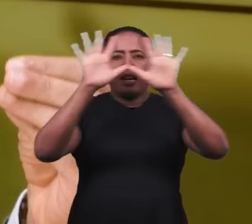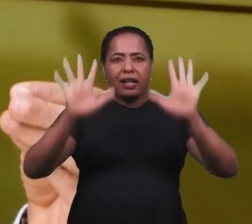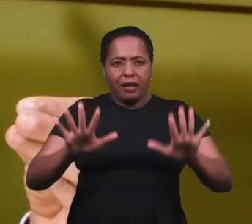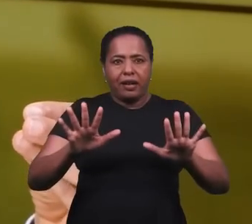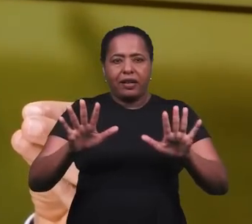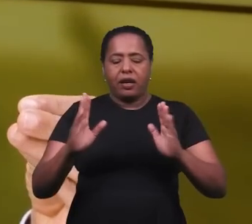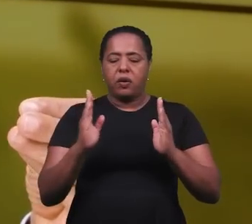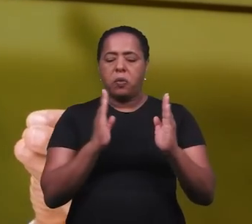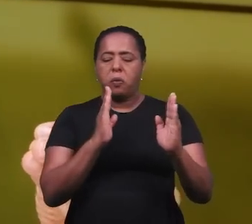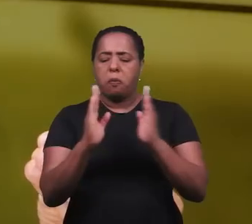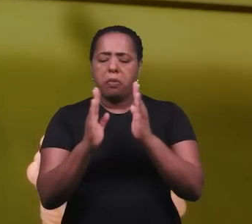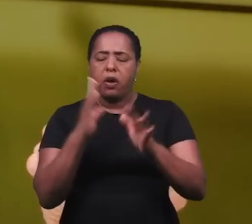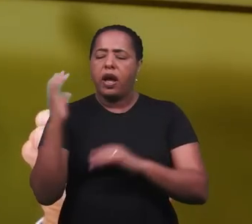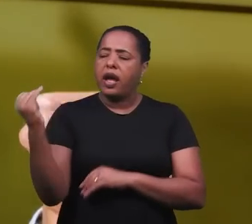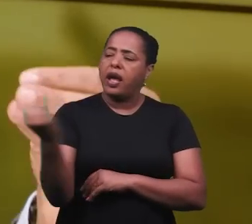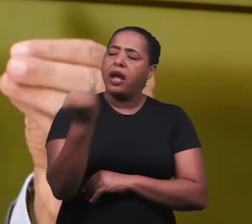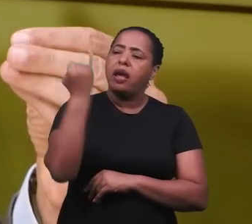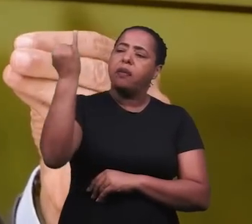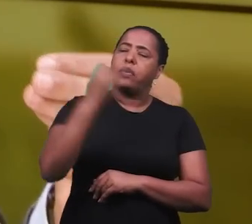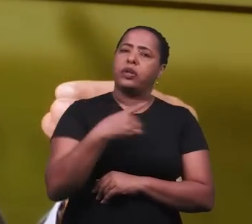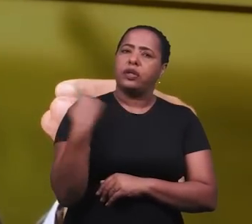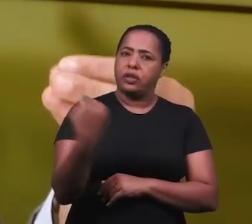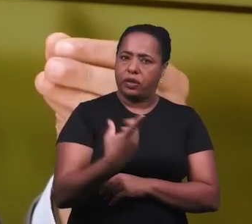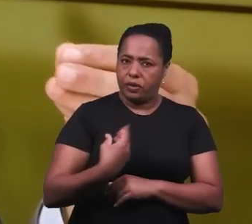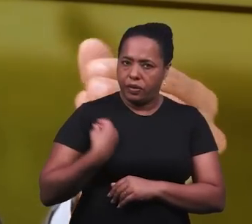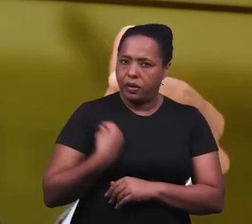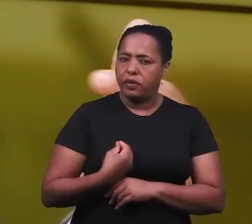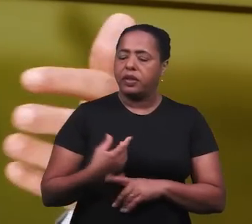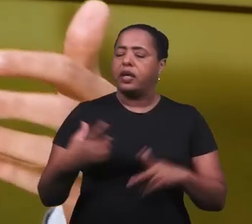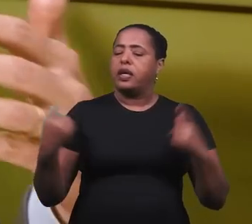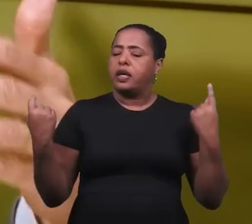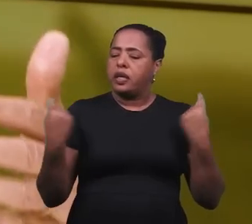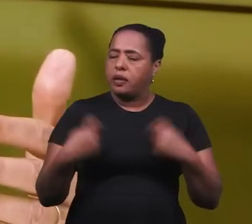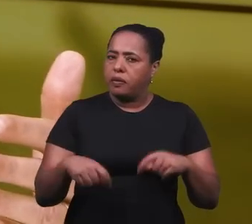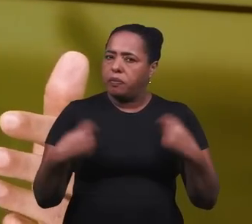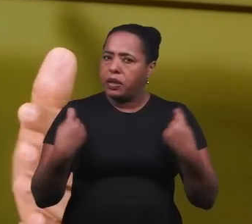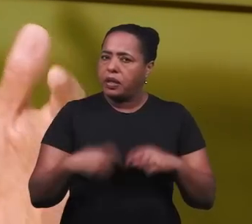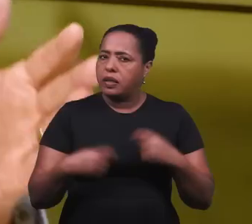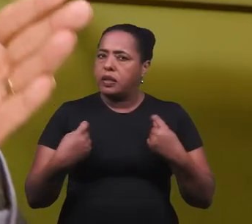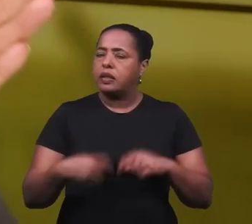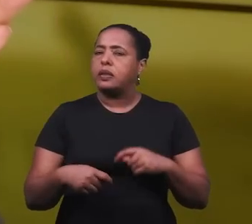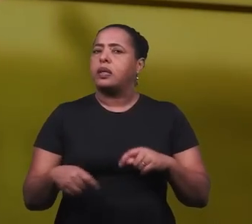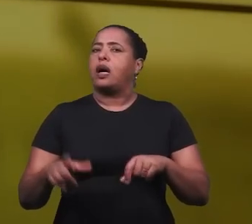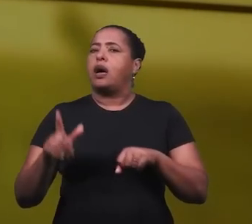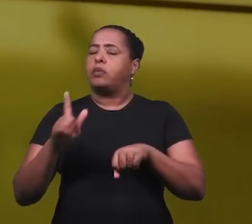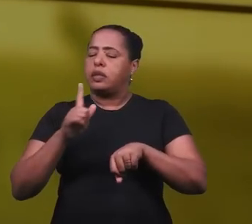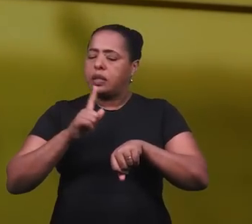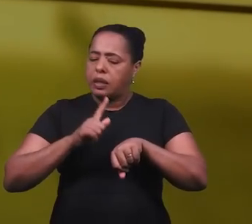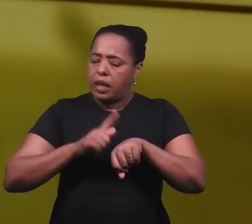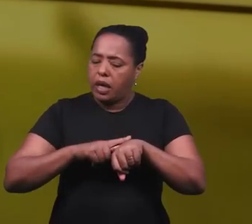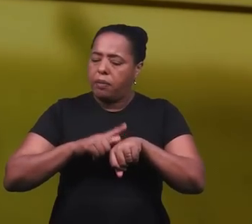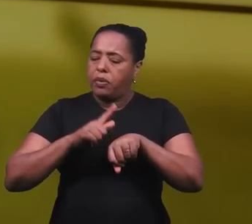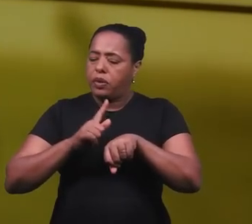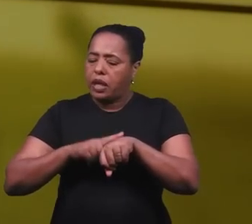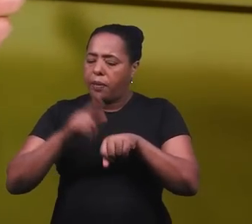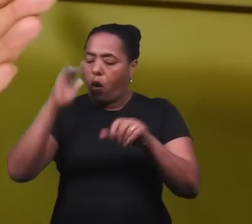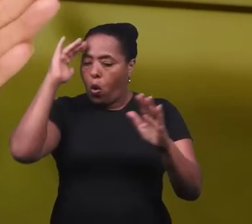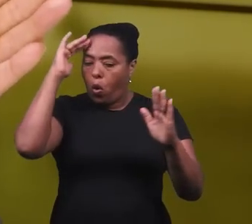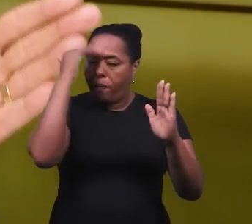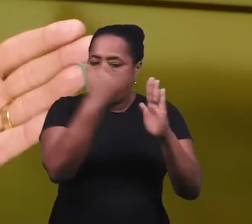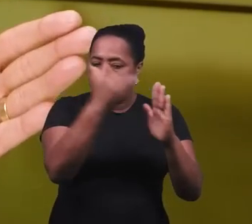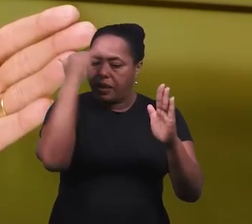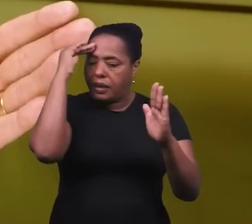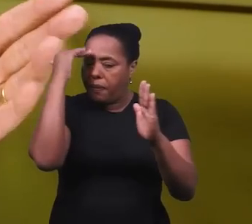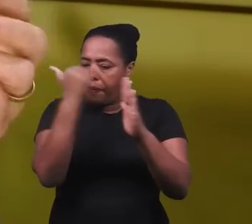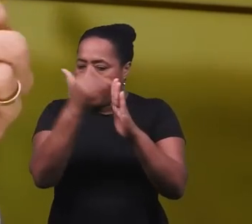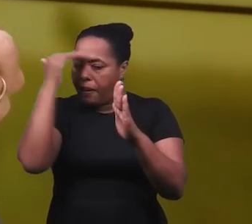essa visão clara que o tempo ele é importante na nossa vida. Nós temos que dar tempo